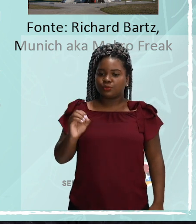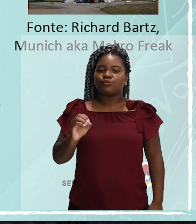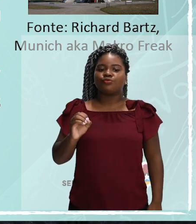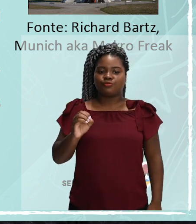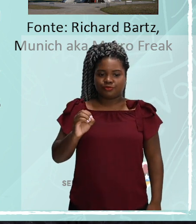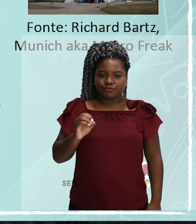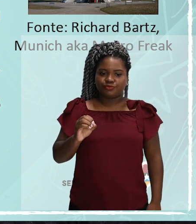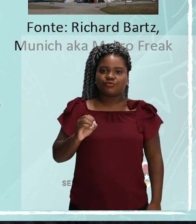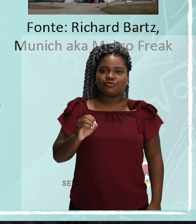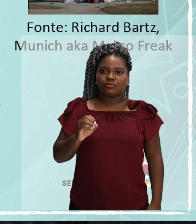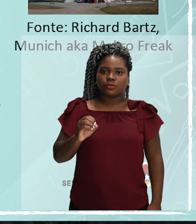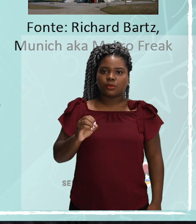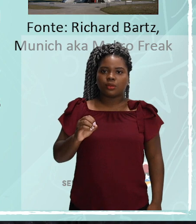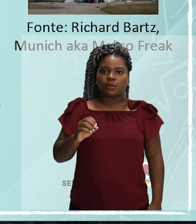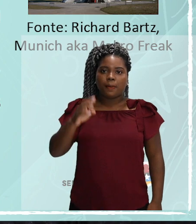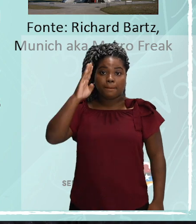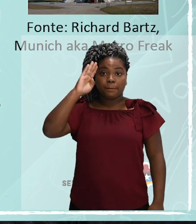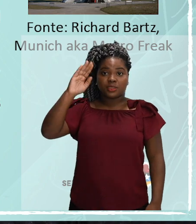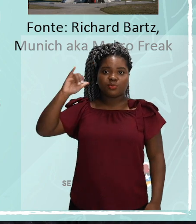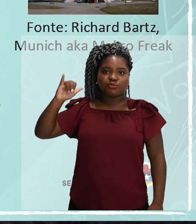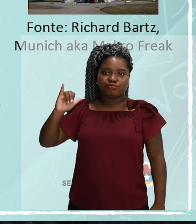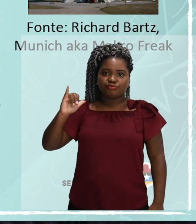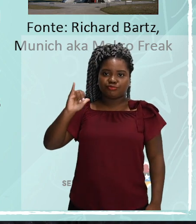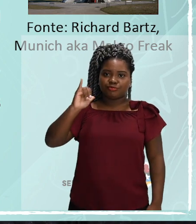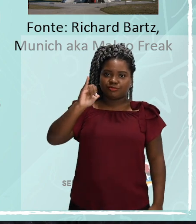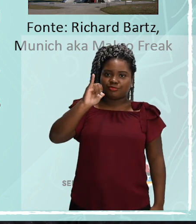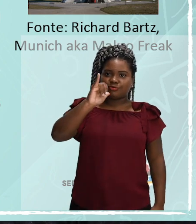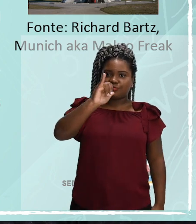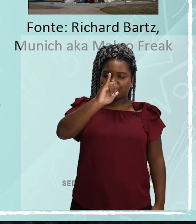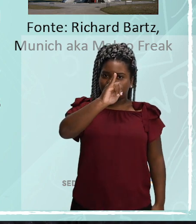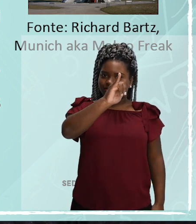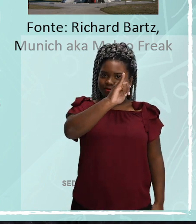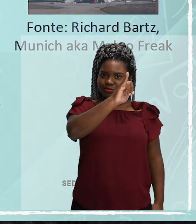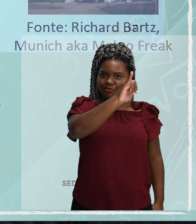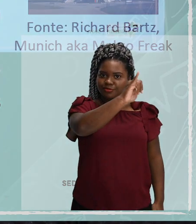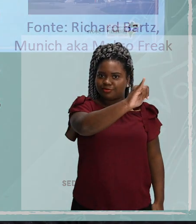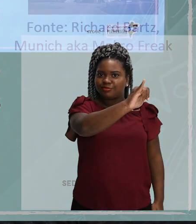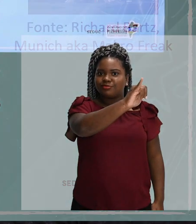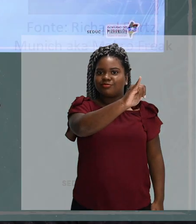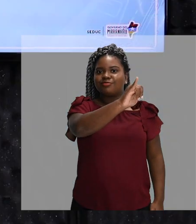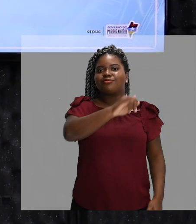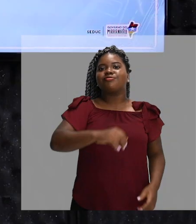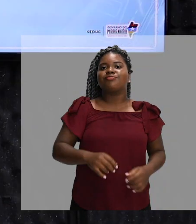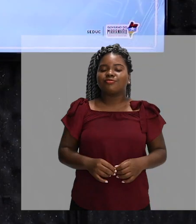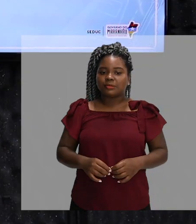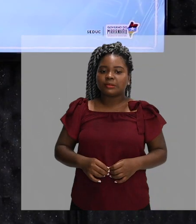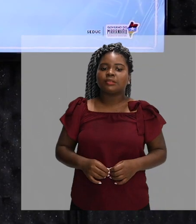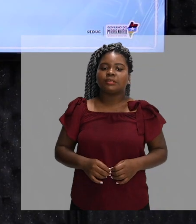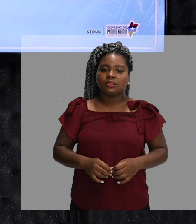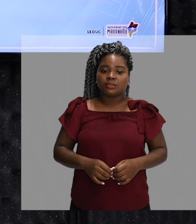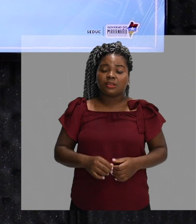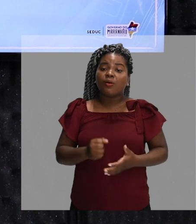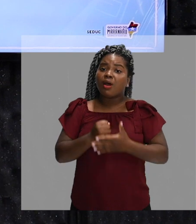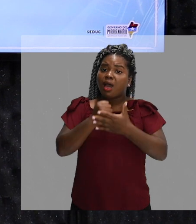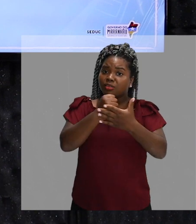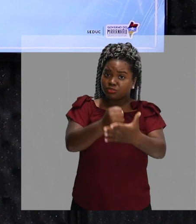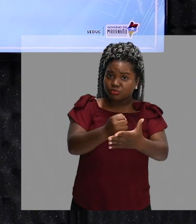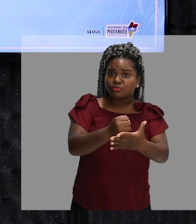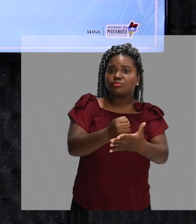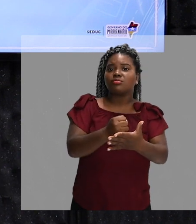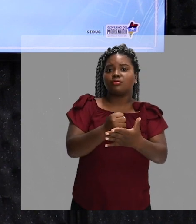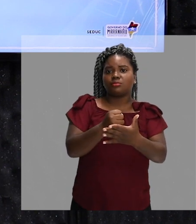de orientar os pilotos para que façam pousos suaves. Veja que essas geotecnologias, elas têm uma